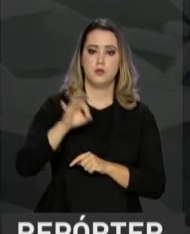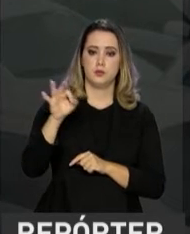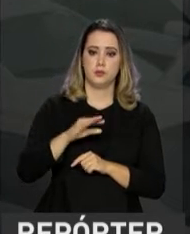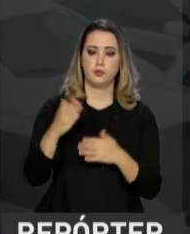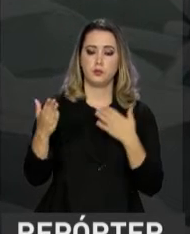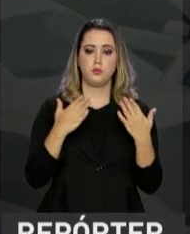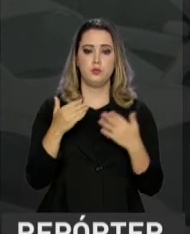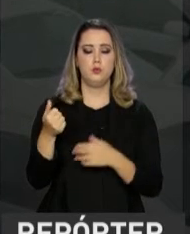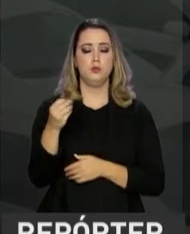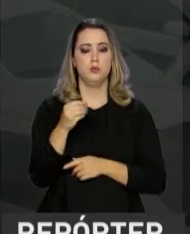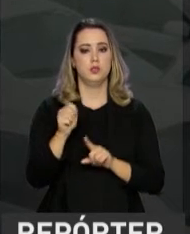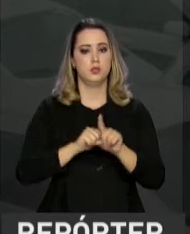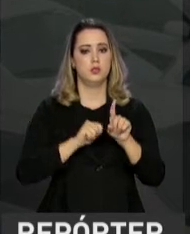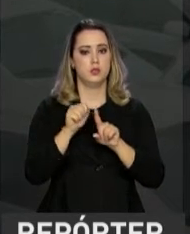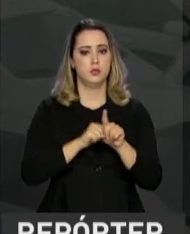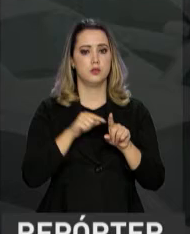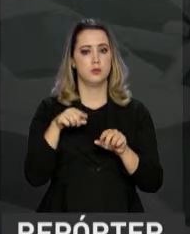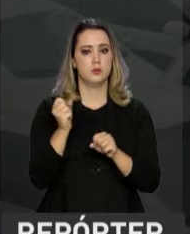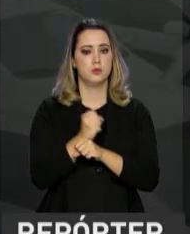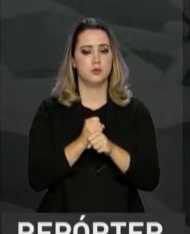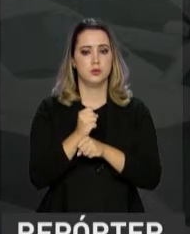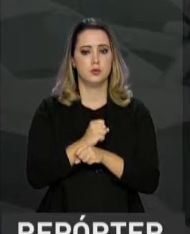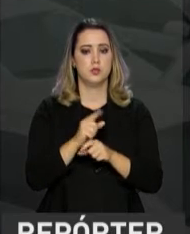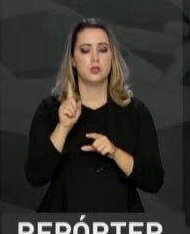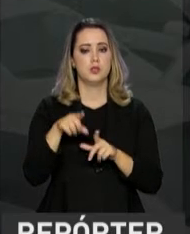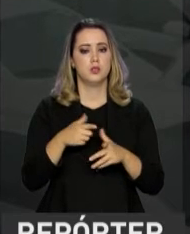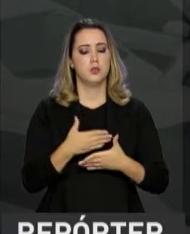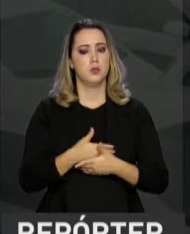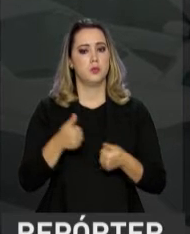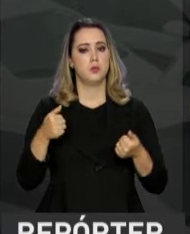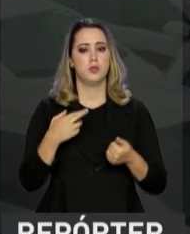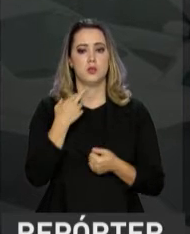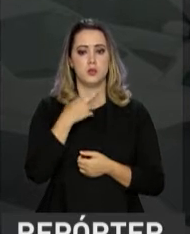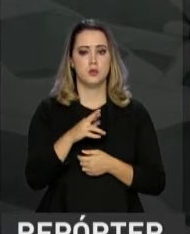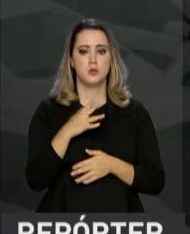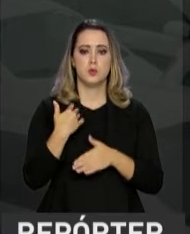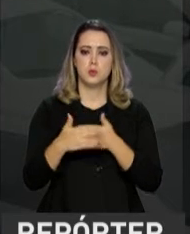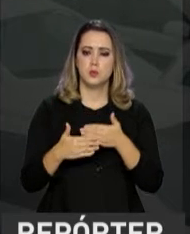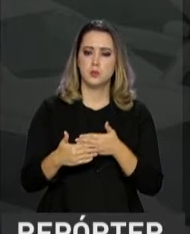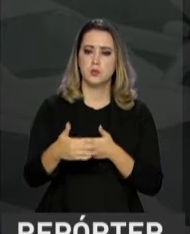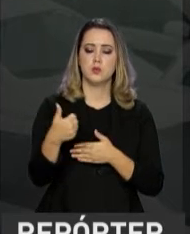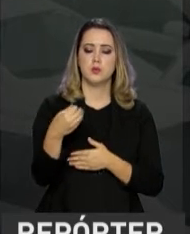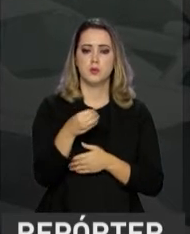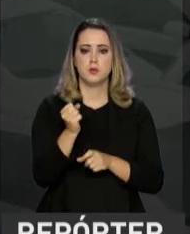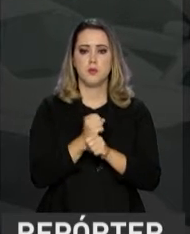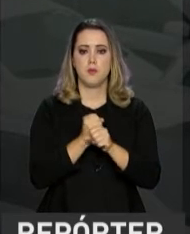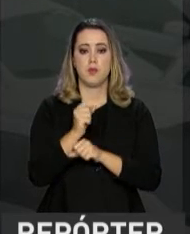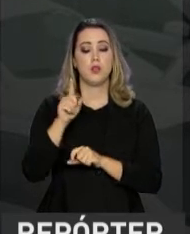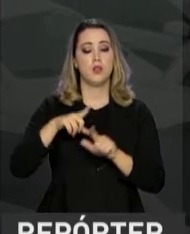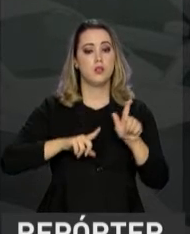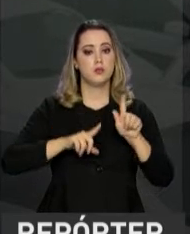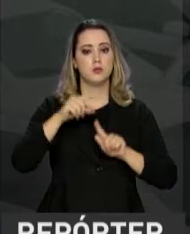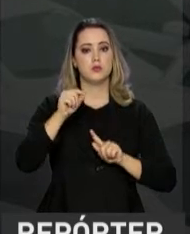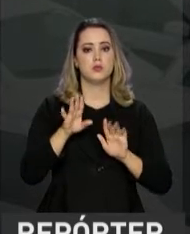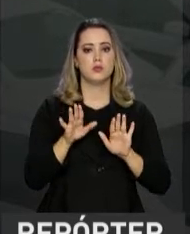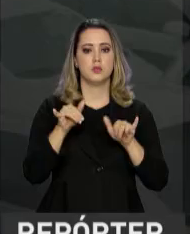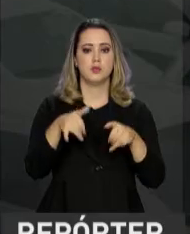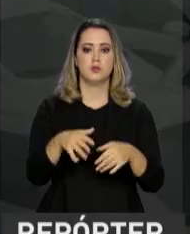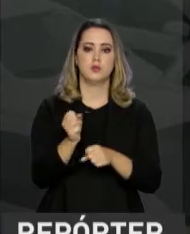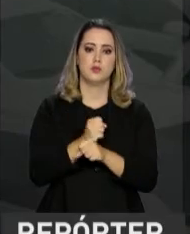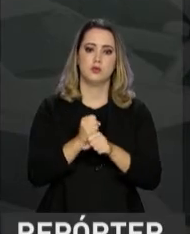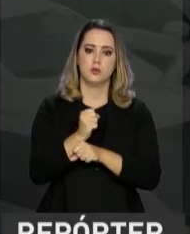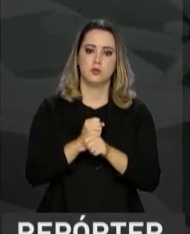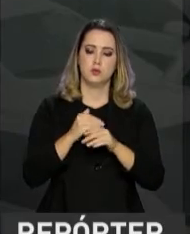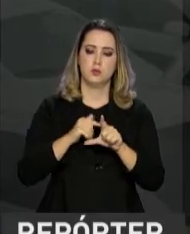aos dez primeiros meses de 2006 é o melhor desempenho para o período nos últimos dez anos um recorde que até o fim do ano para